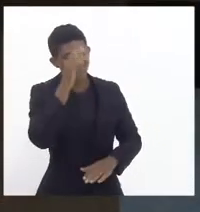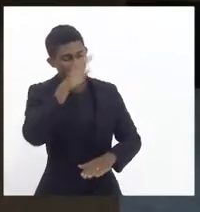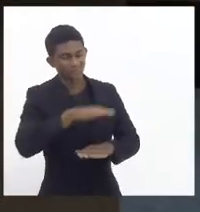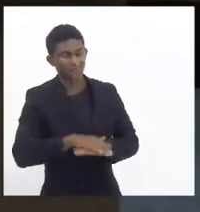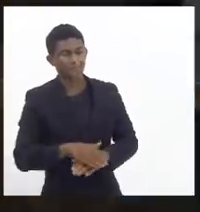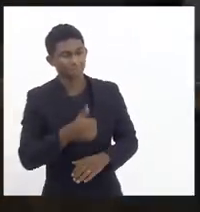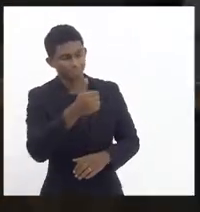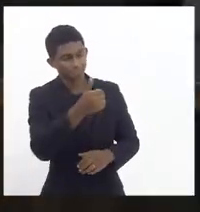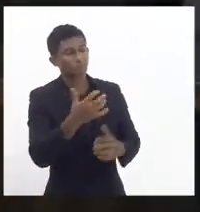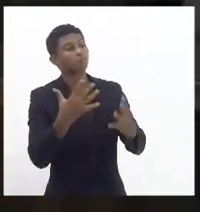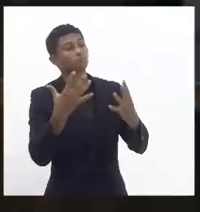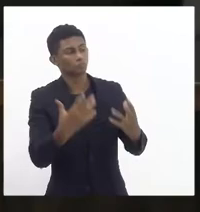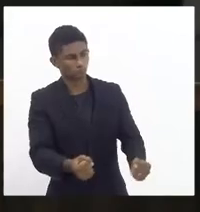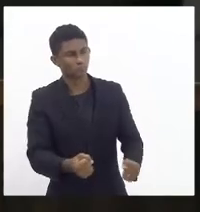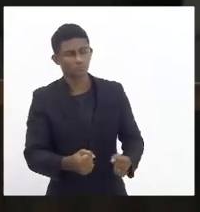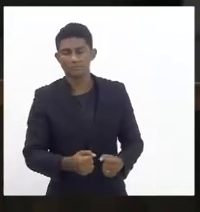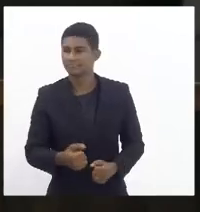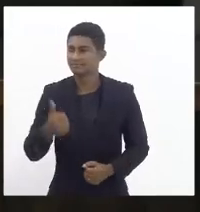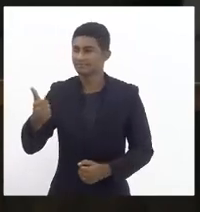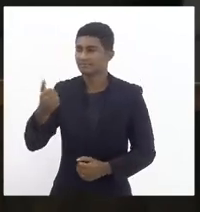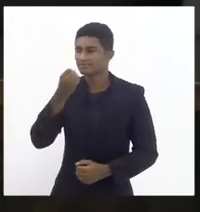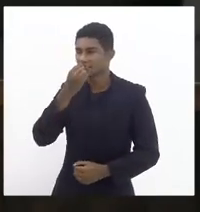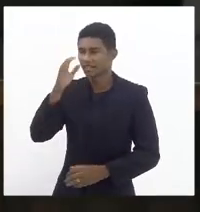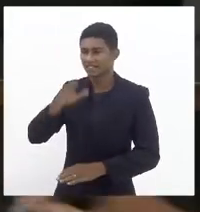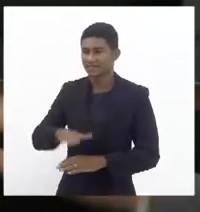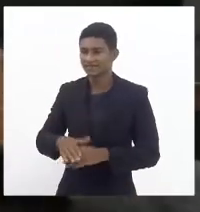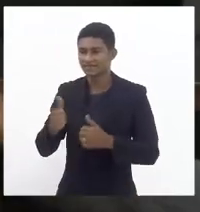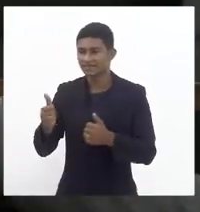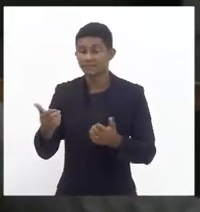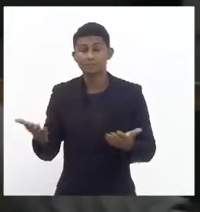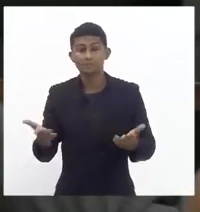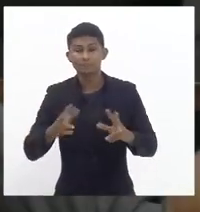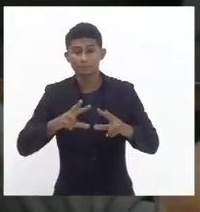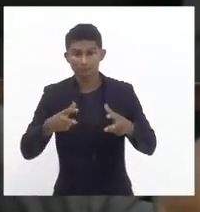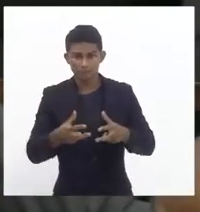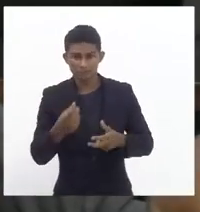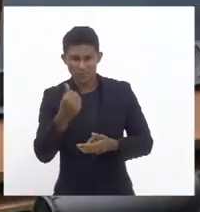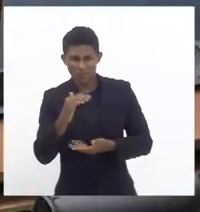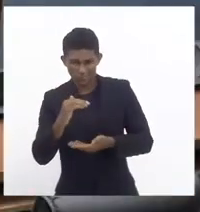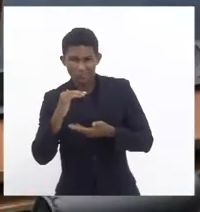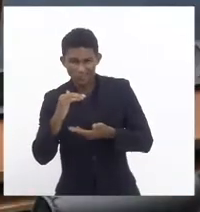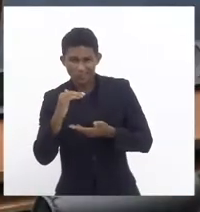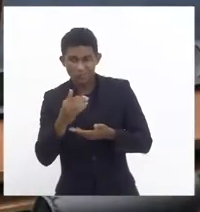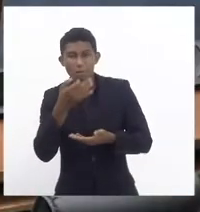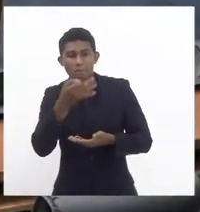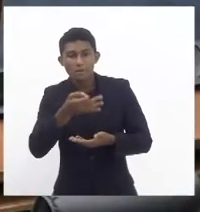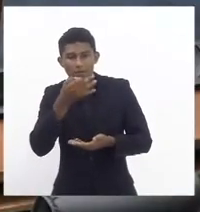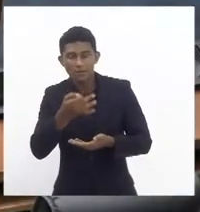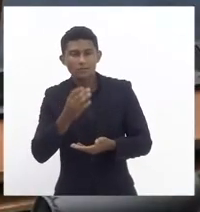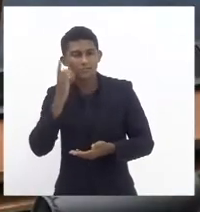favorável Boa tarde obrigado pela comissão de orçamento do Estado mas canela